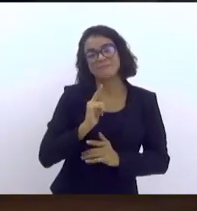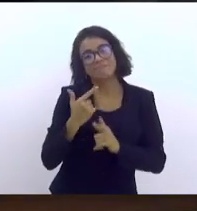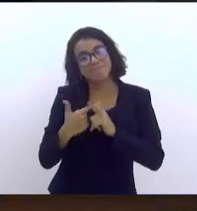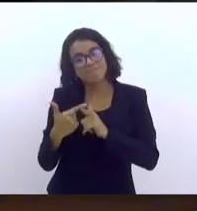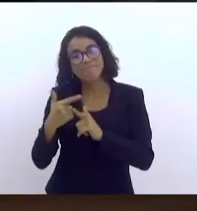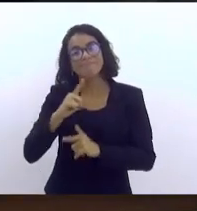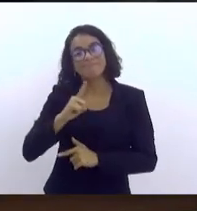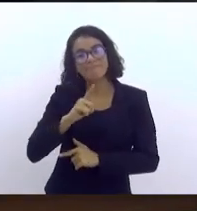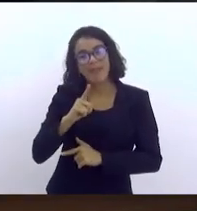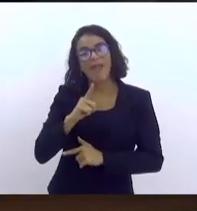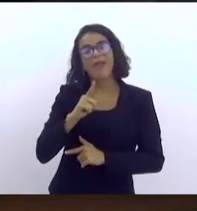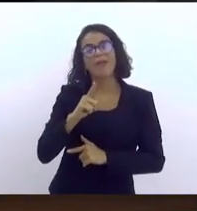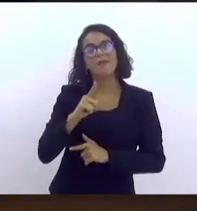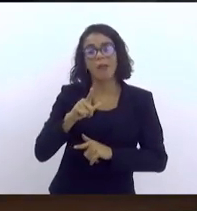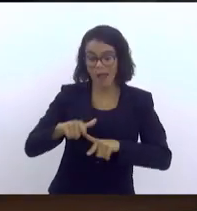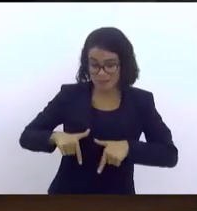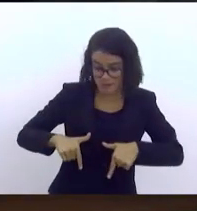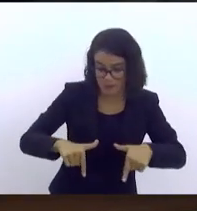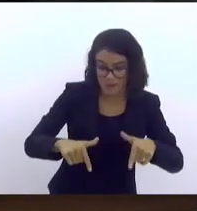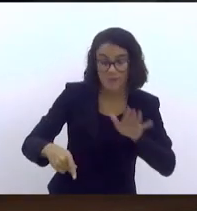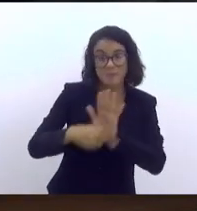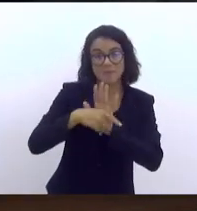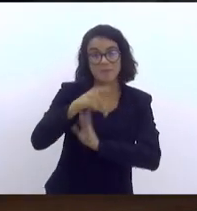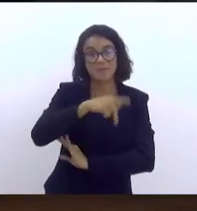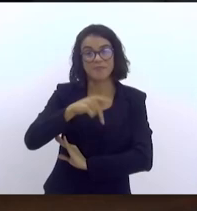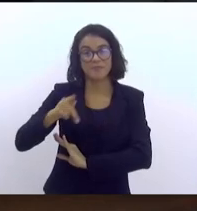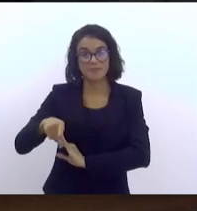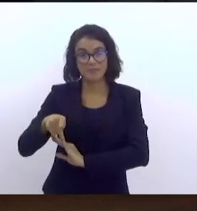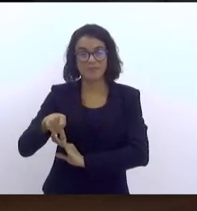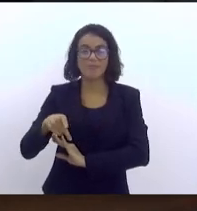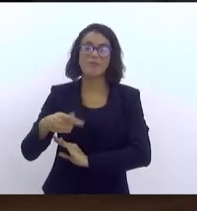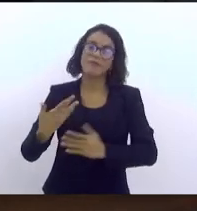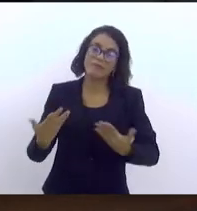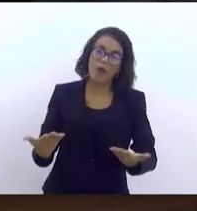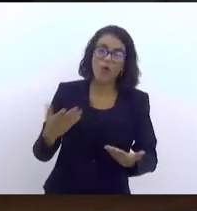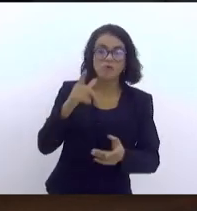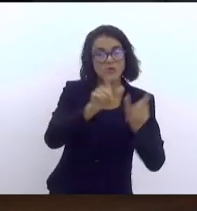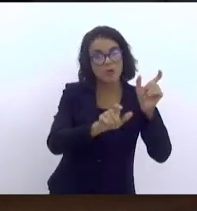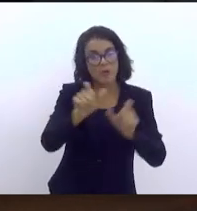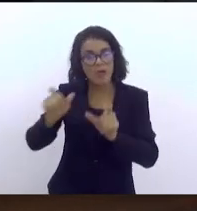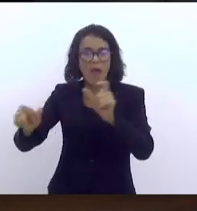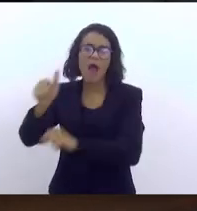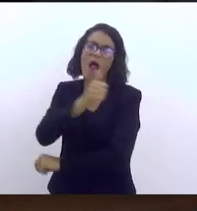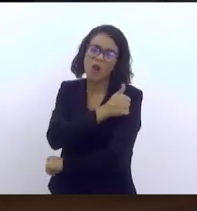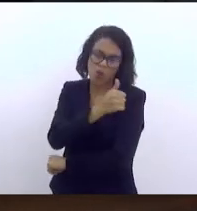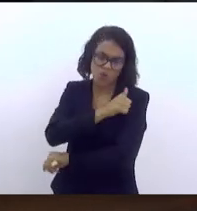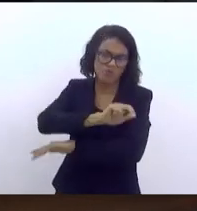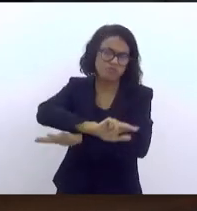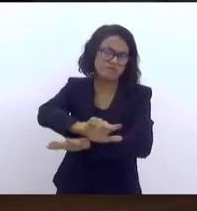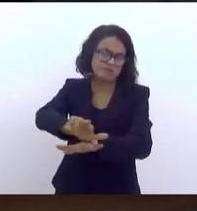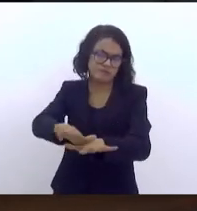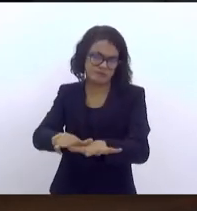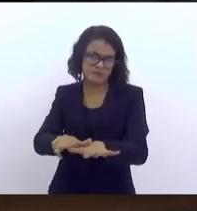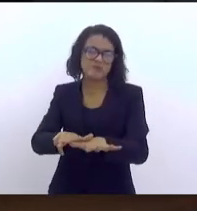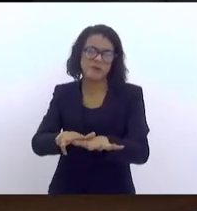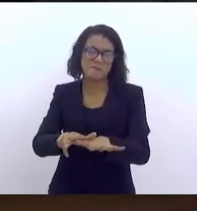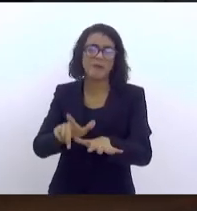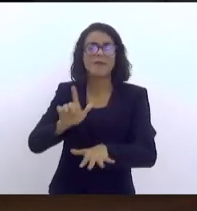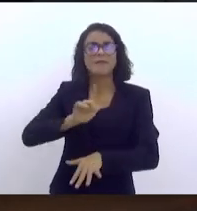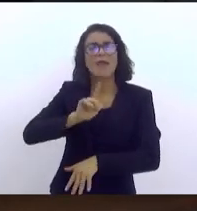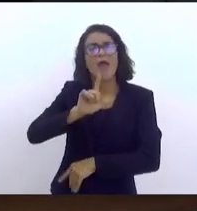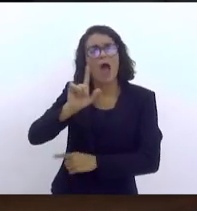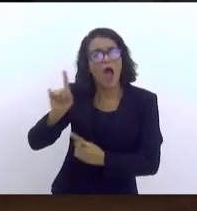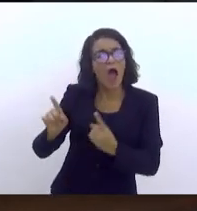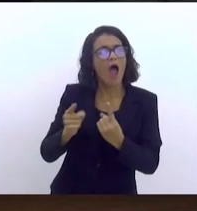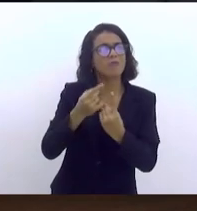isso é algo partindo dos Professores em torno a respeito dos alunos também acontecem diversas coisas então acho que algo